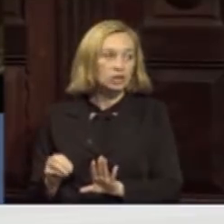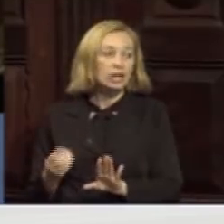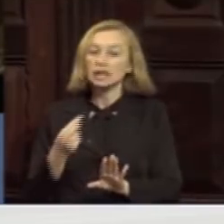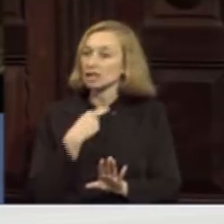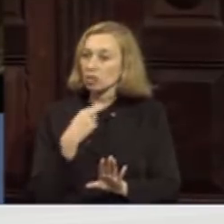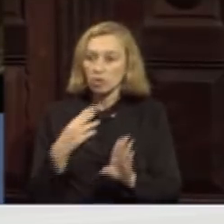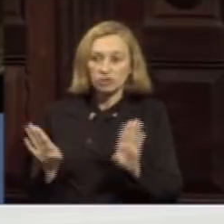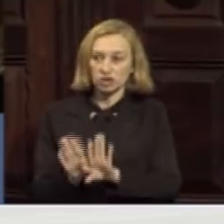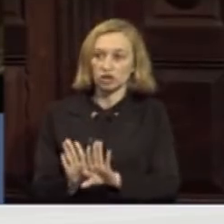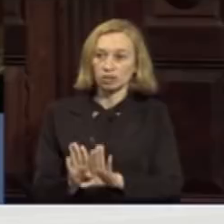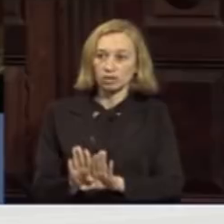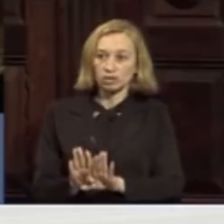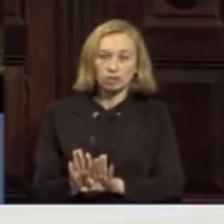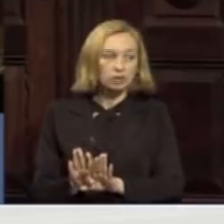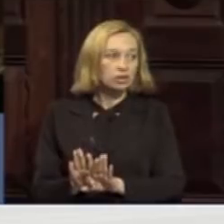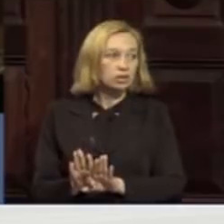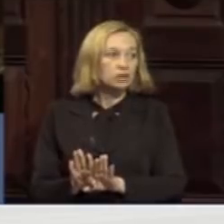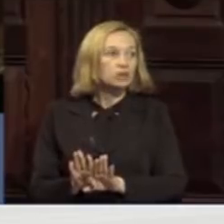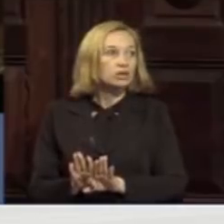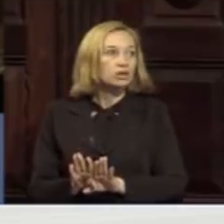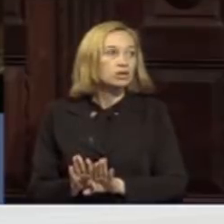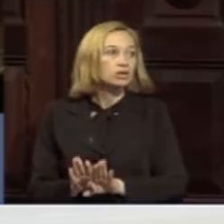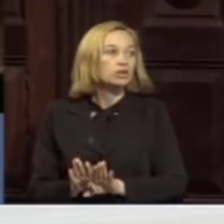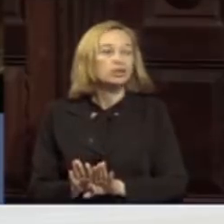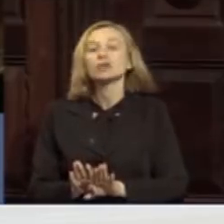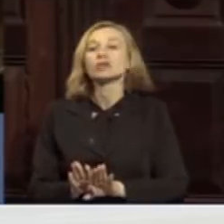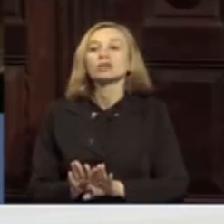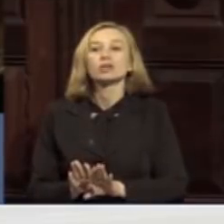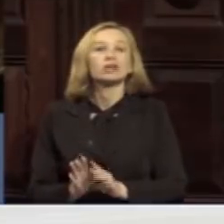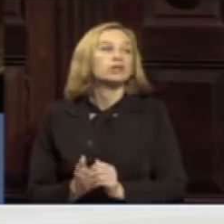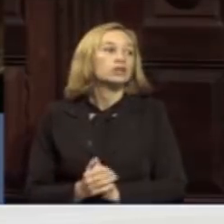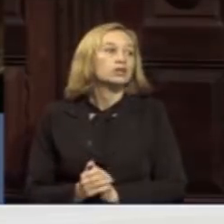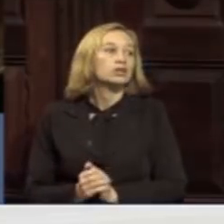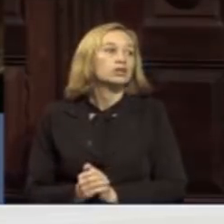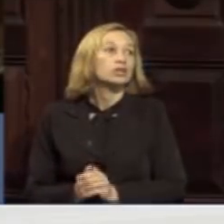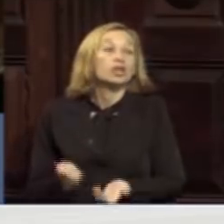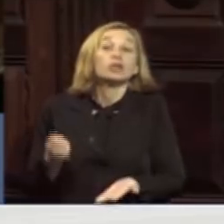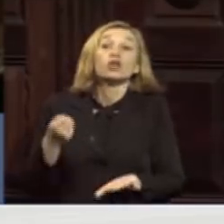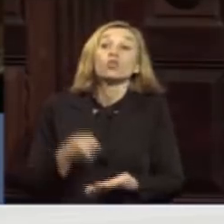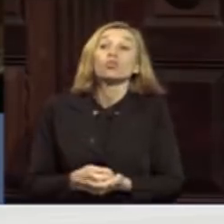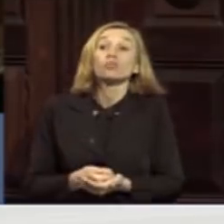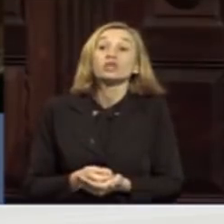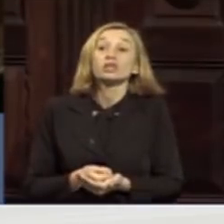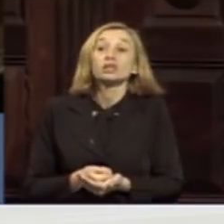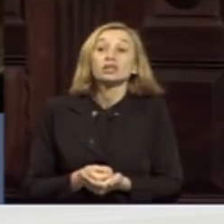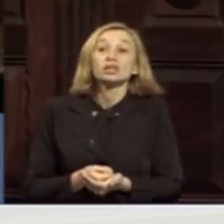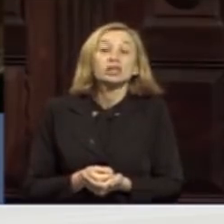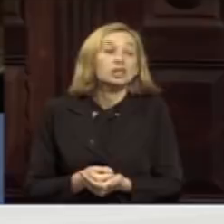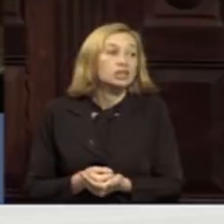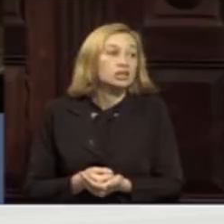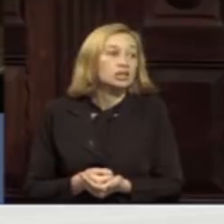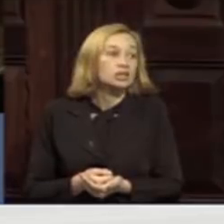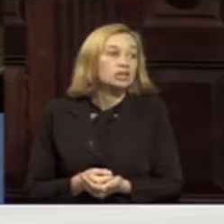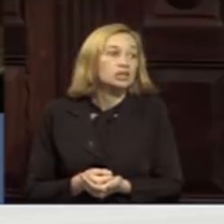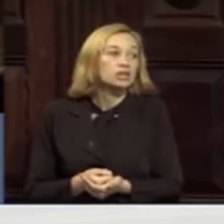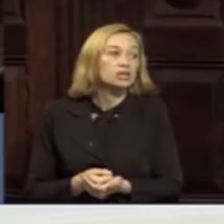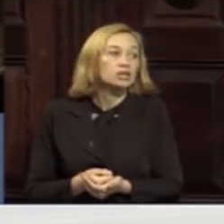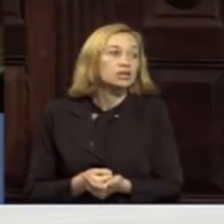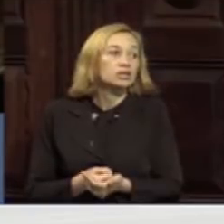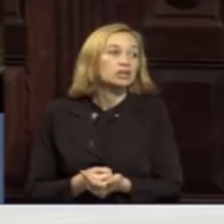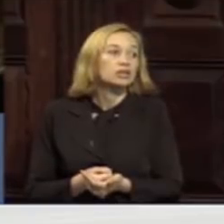fechar, como é preciso que ele seja aperfeiçoado, aprimorado e cumpra com ainda mais capacidade ainda maior esse